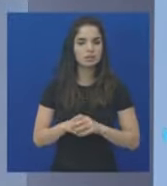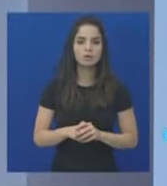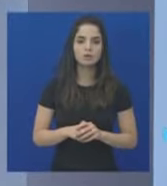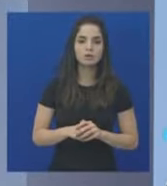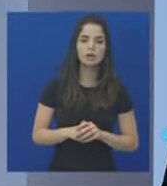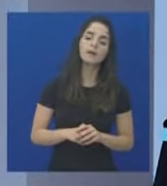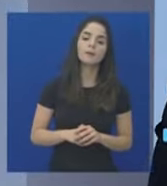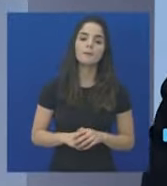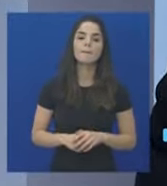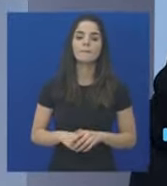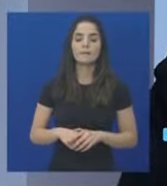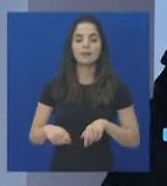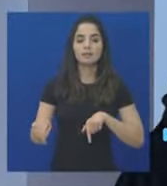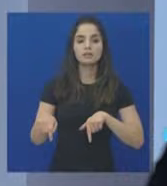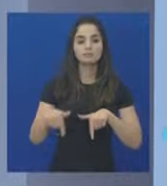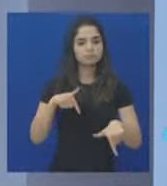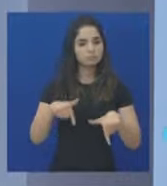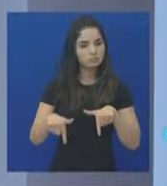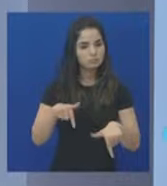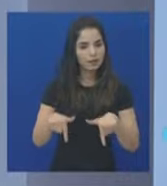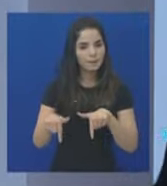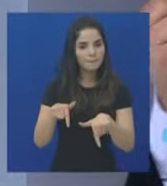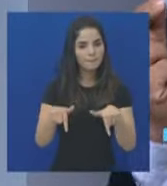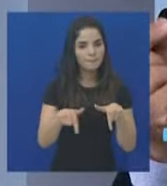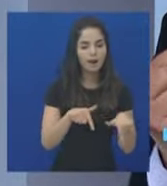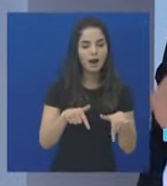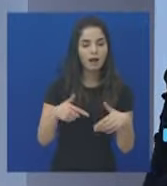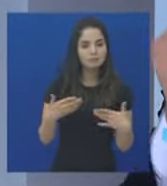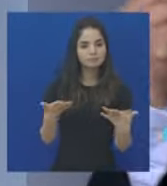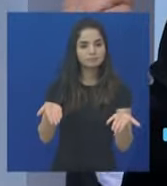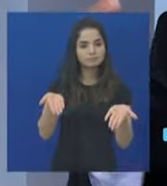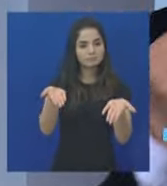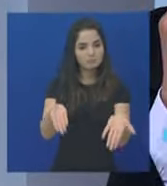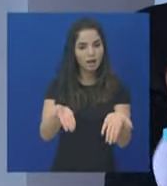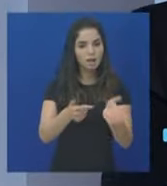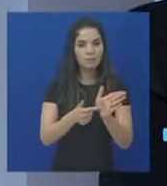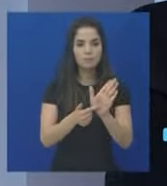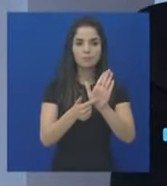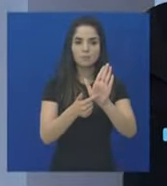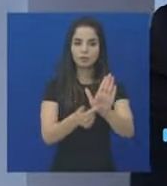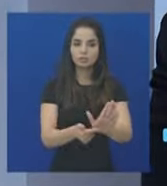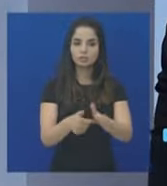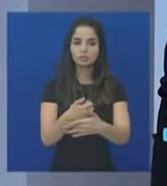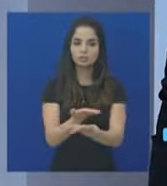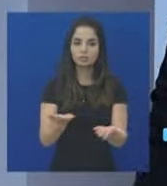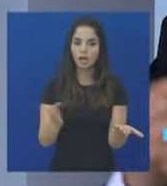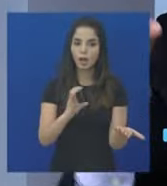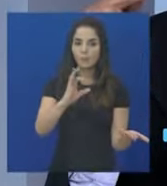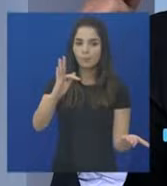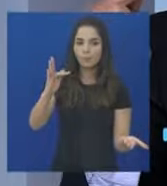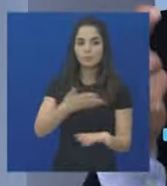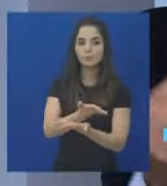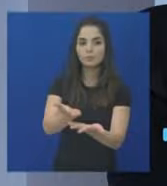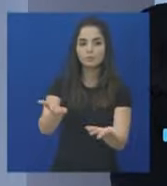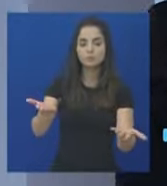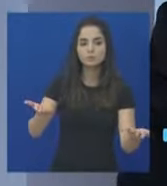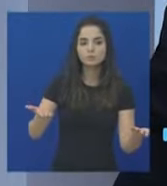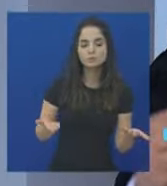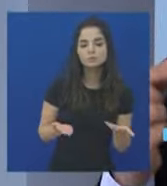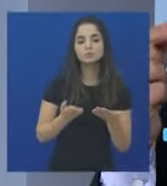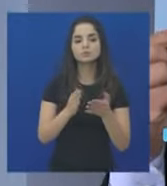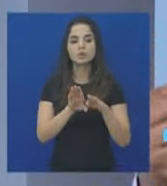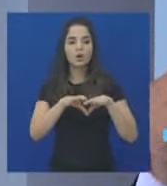fazer um trabalho de oferecer e mostrar esse produto, que é Cabo Frio, através dos workshops,